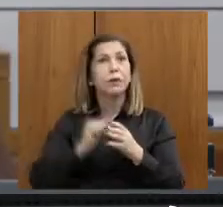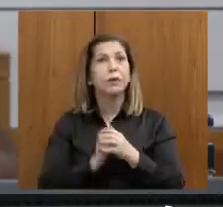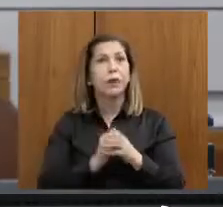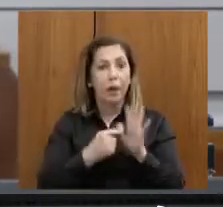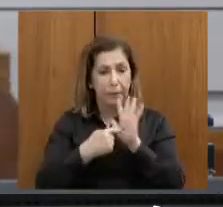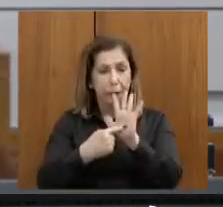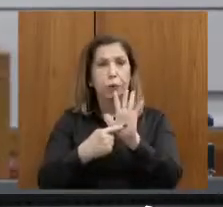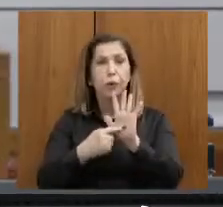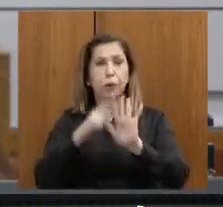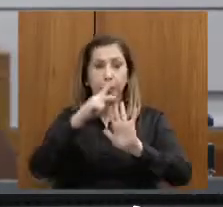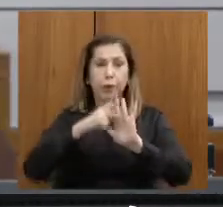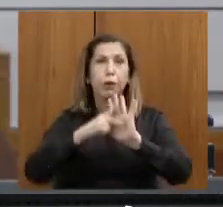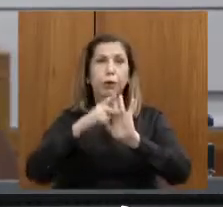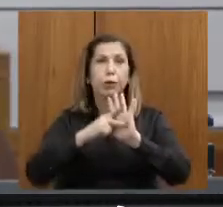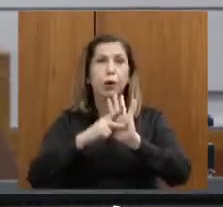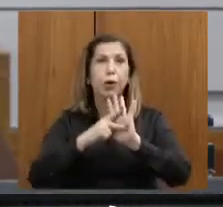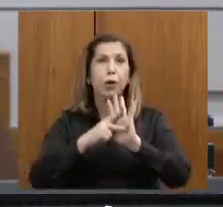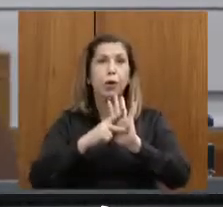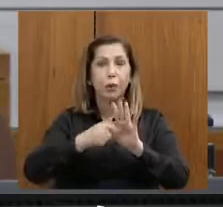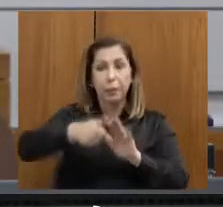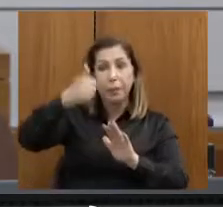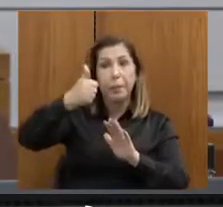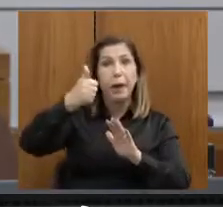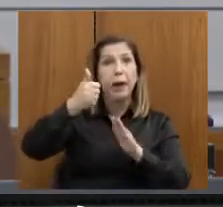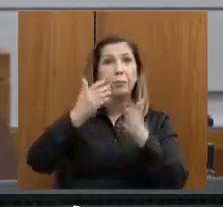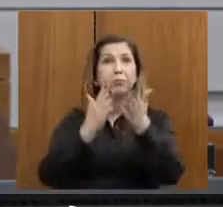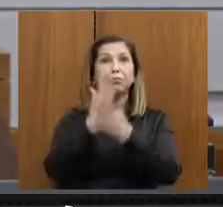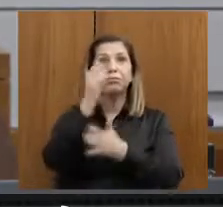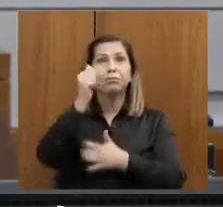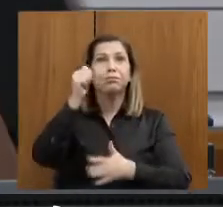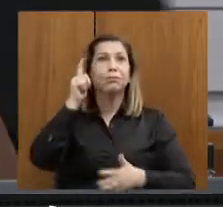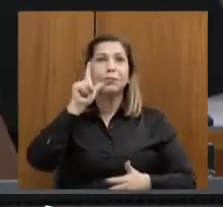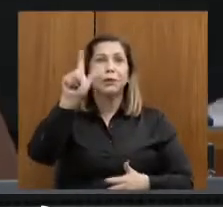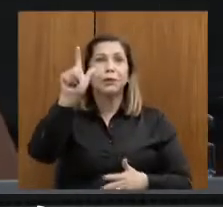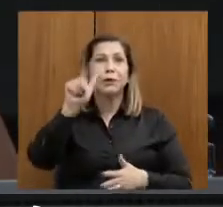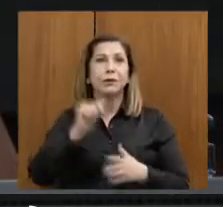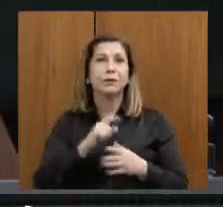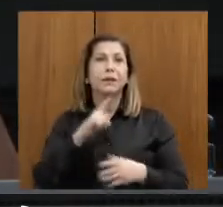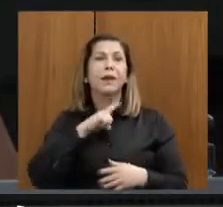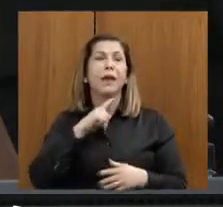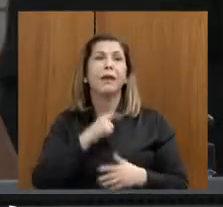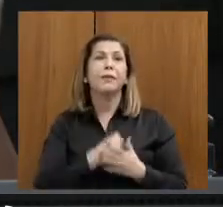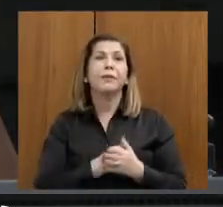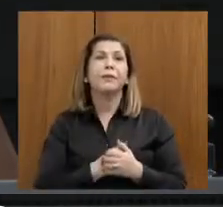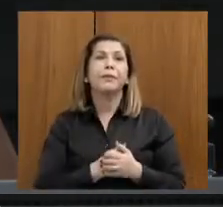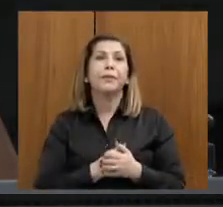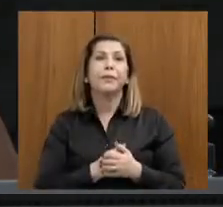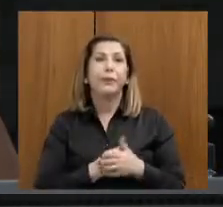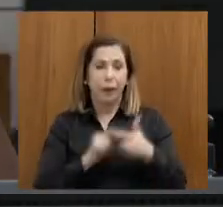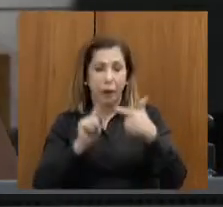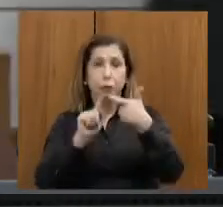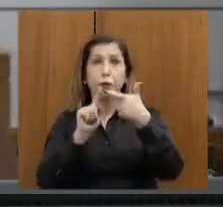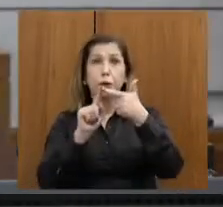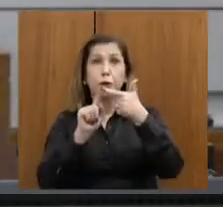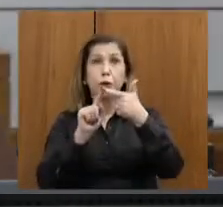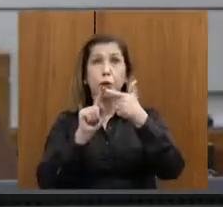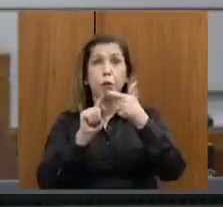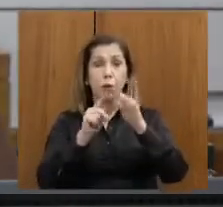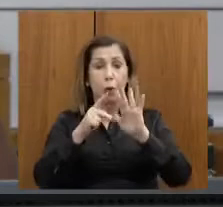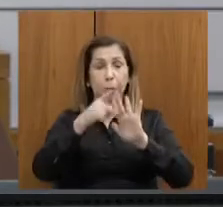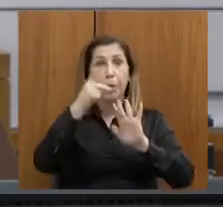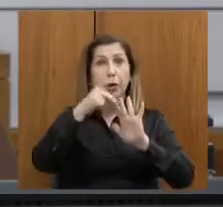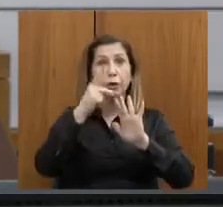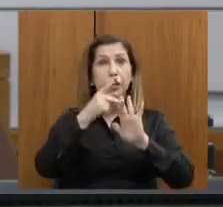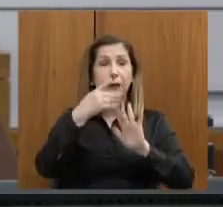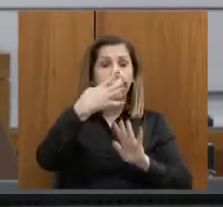apresentou e passou em primeiro lugar e nós temos uma uma um projeto de 400.000